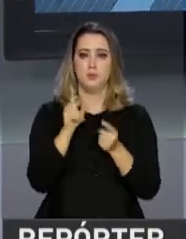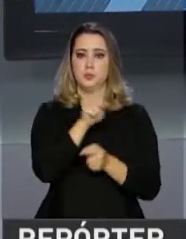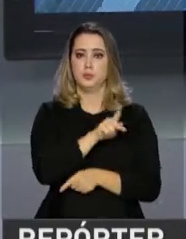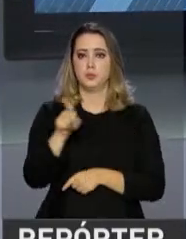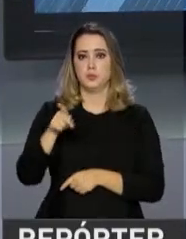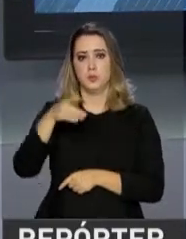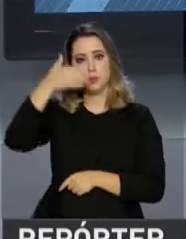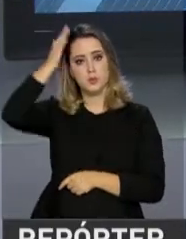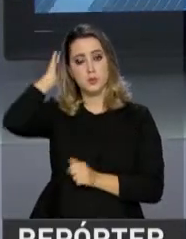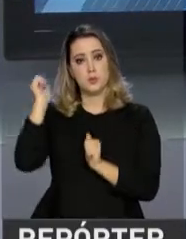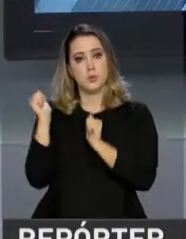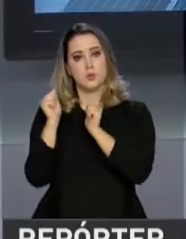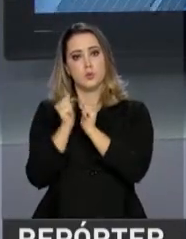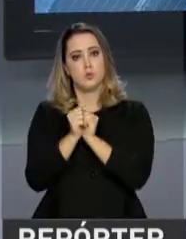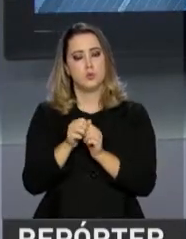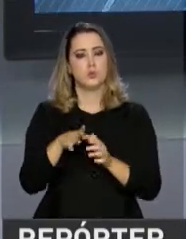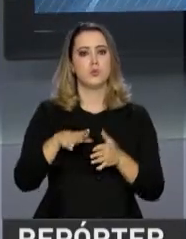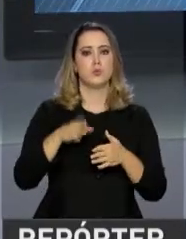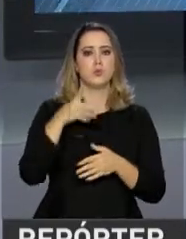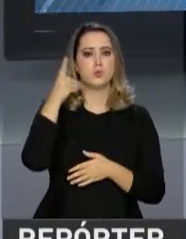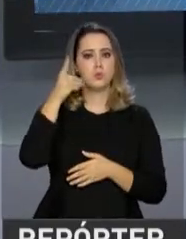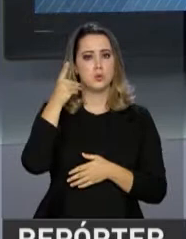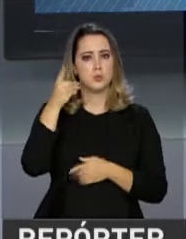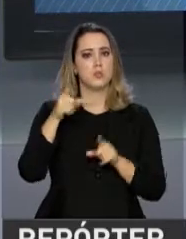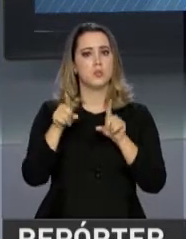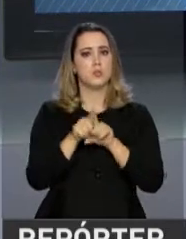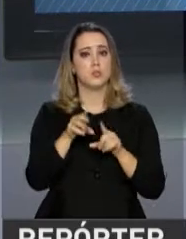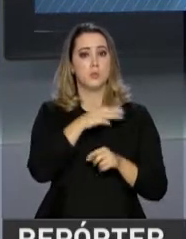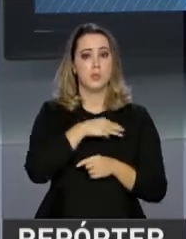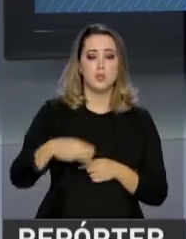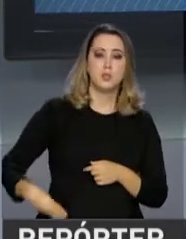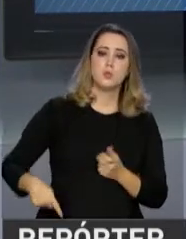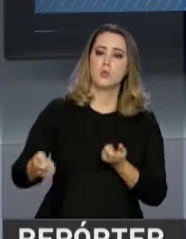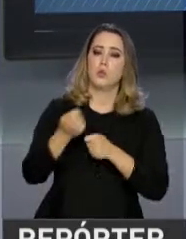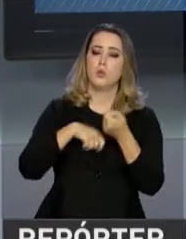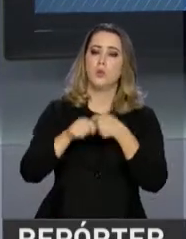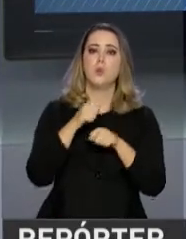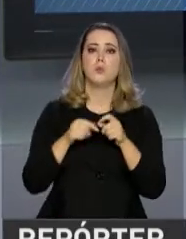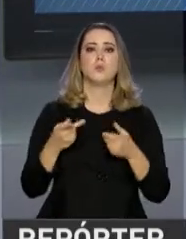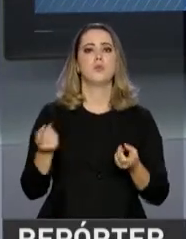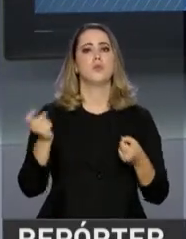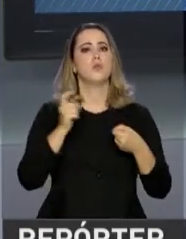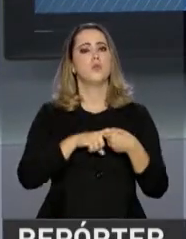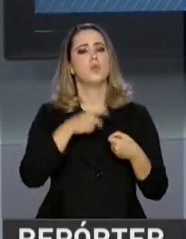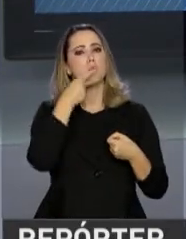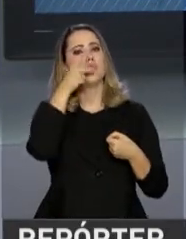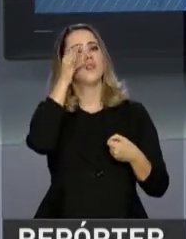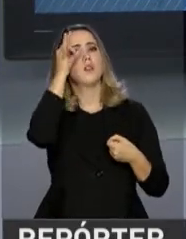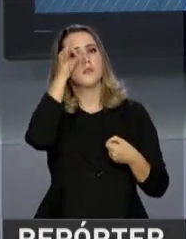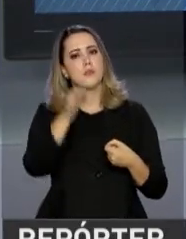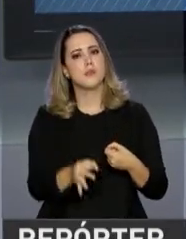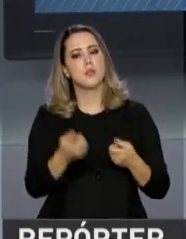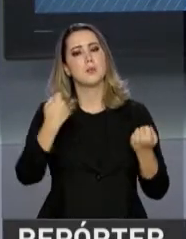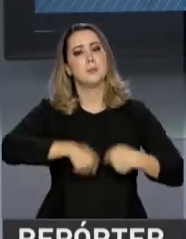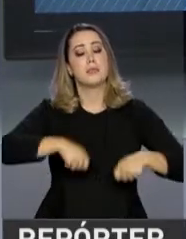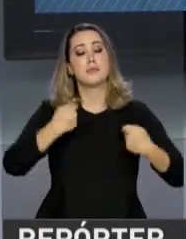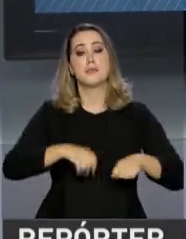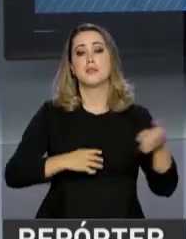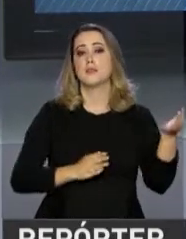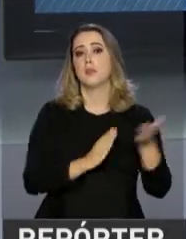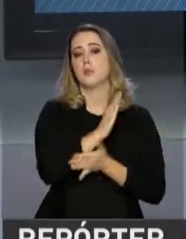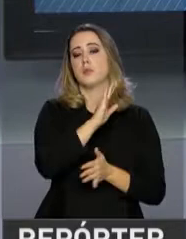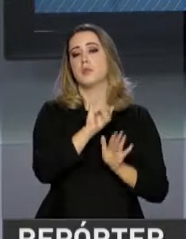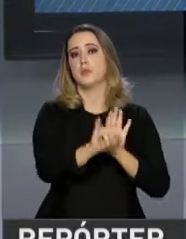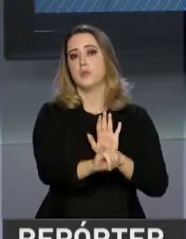parlamentares para debater a reforma da previdência o ministro da fazenda e henrique meirelles voltou a destacar a necessidade da aprovação